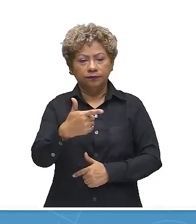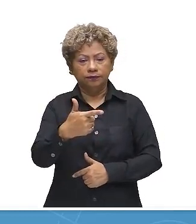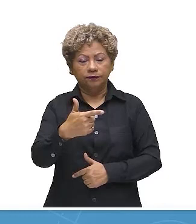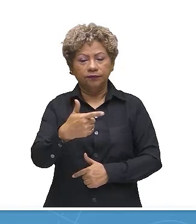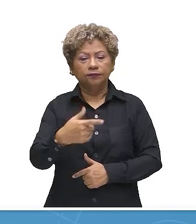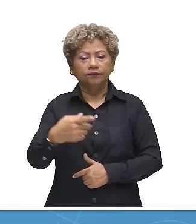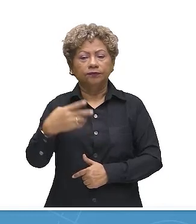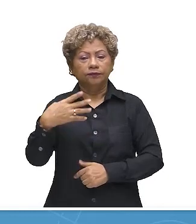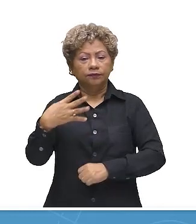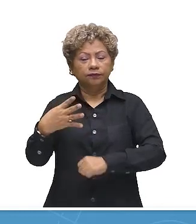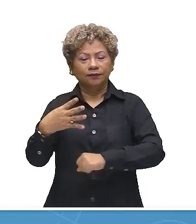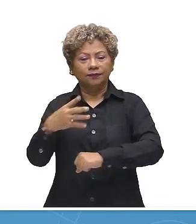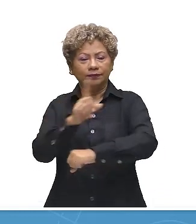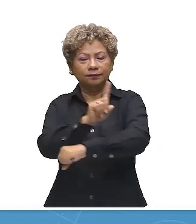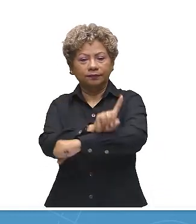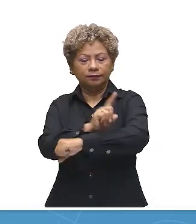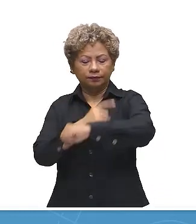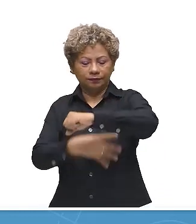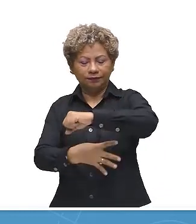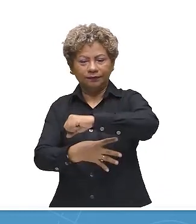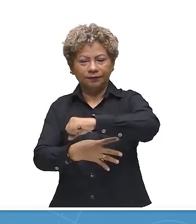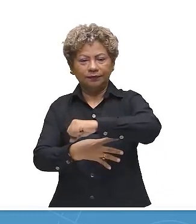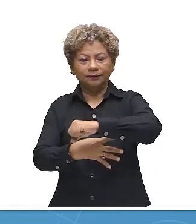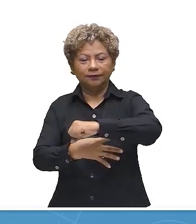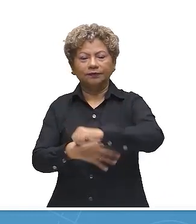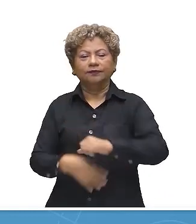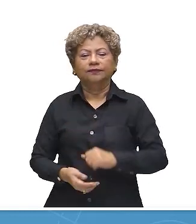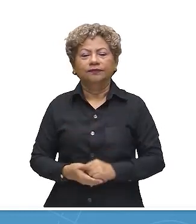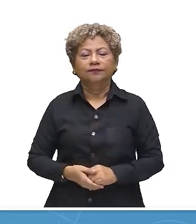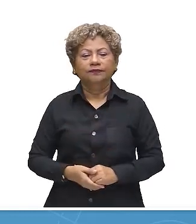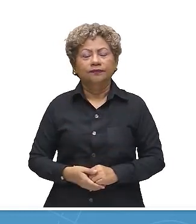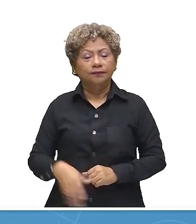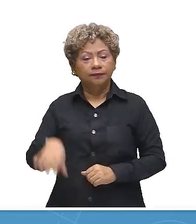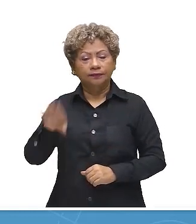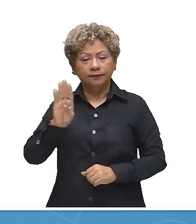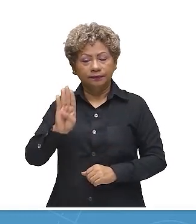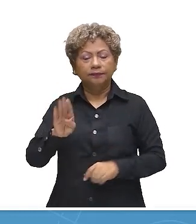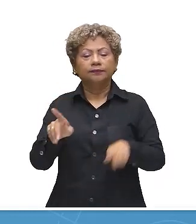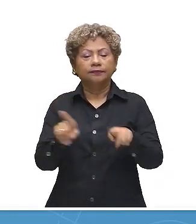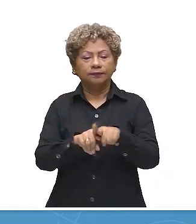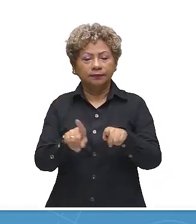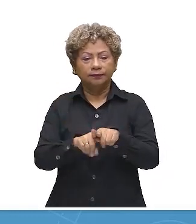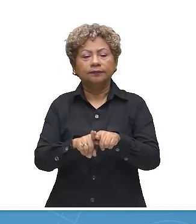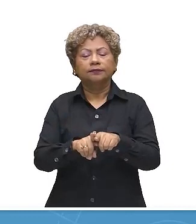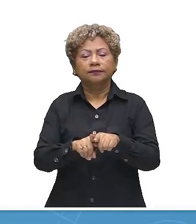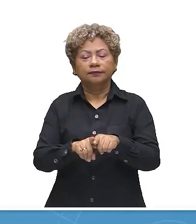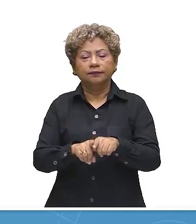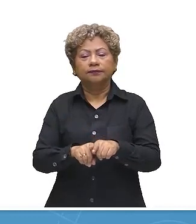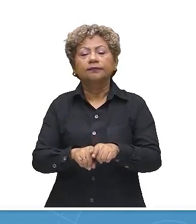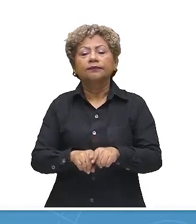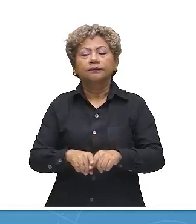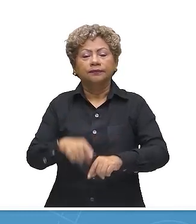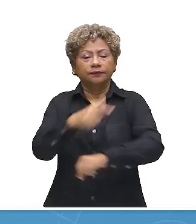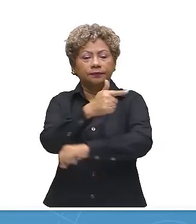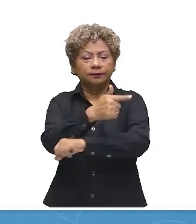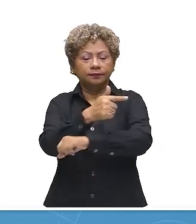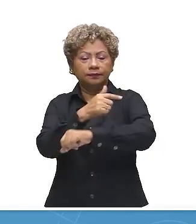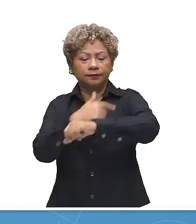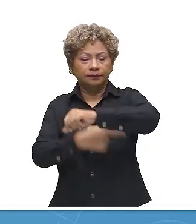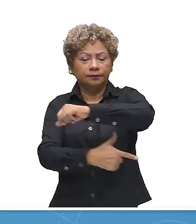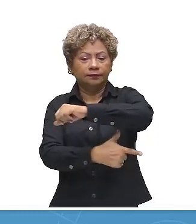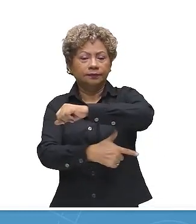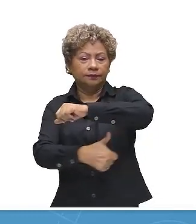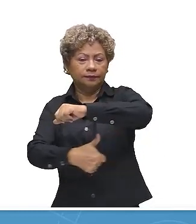4. Letra B, também, só dividi o numerador por 7, deu 1. E o denominador